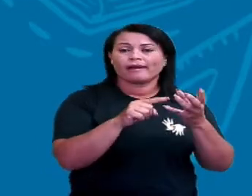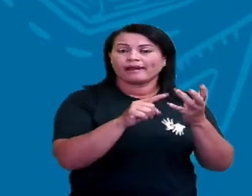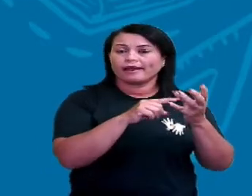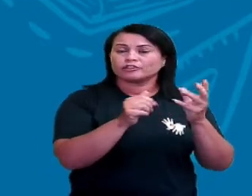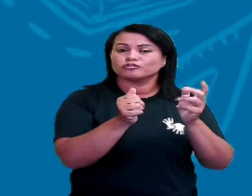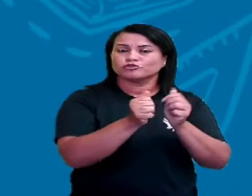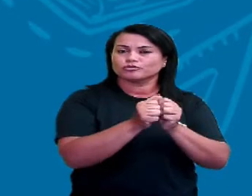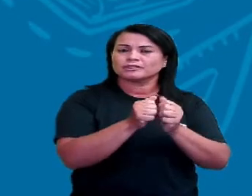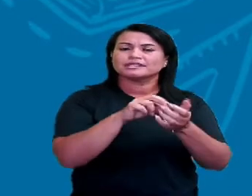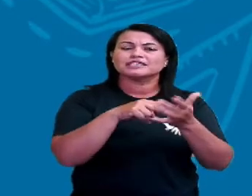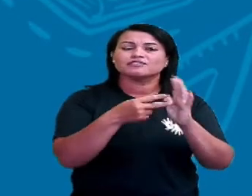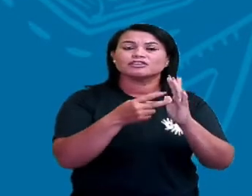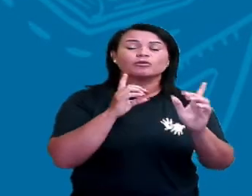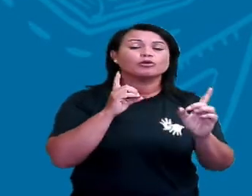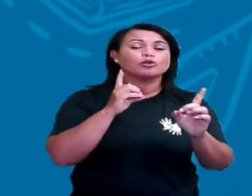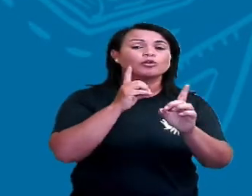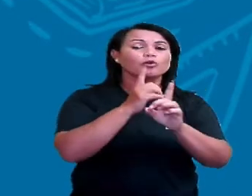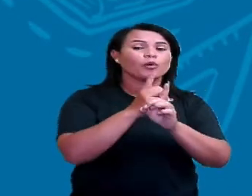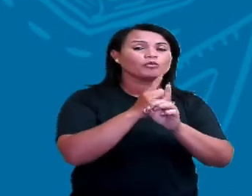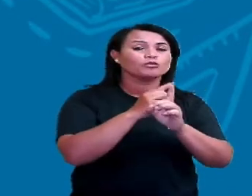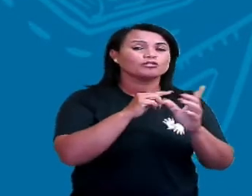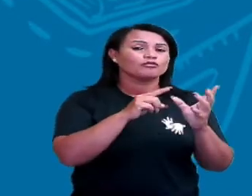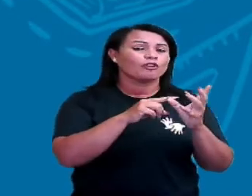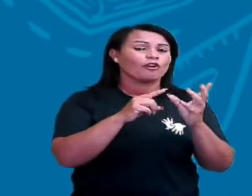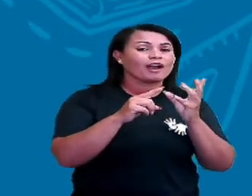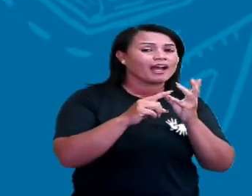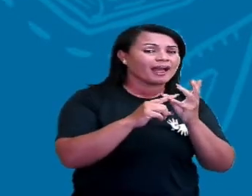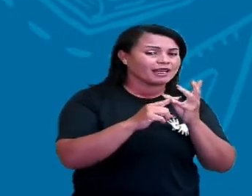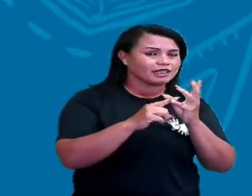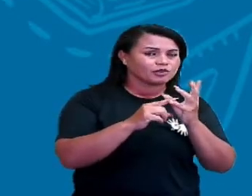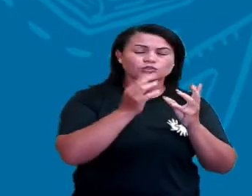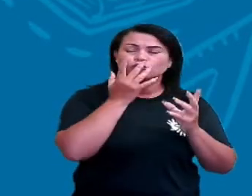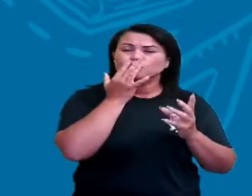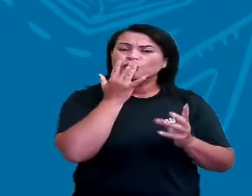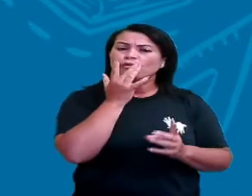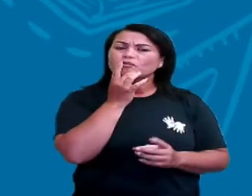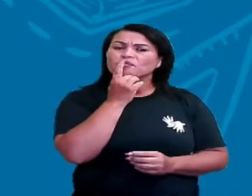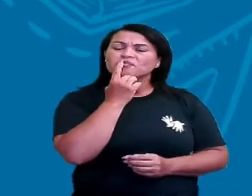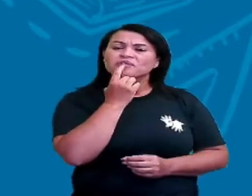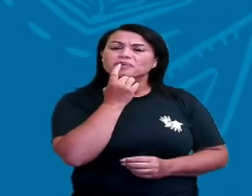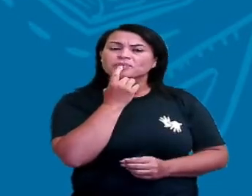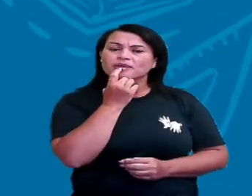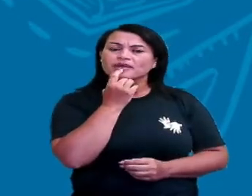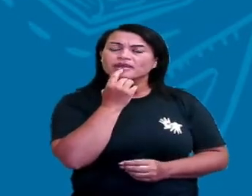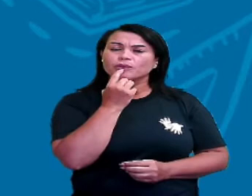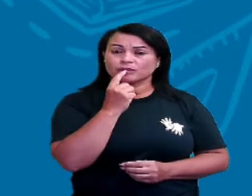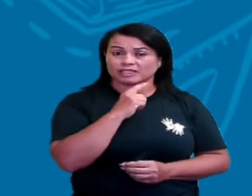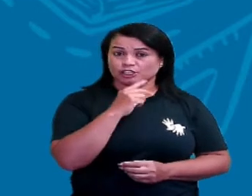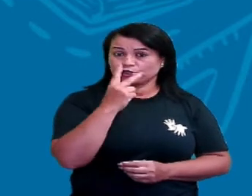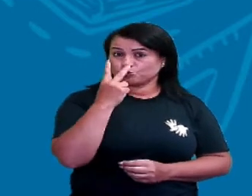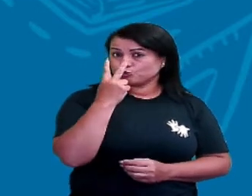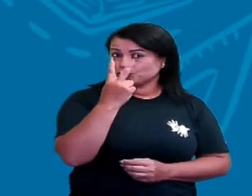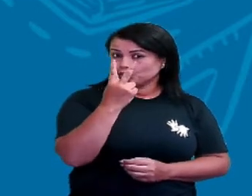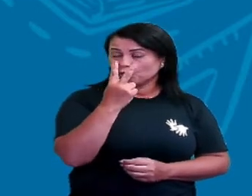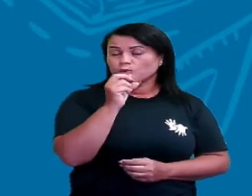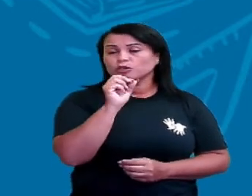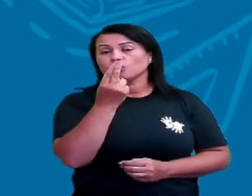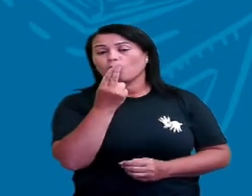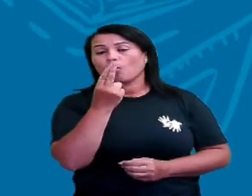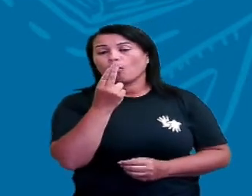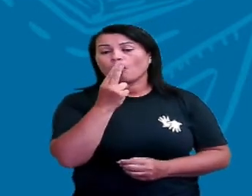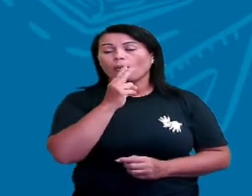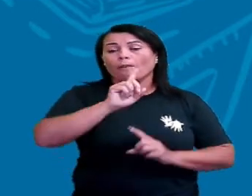vocálico, isso mesmo. E eu marquei para vocês aí de vermelho na tela, né, quando essas 2 vogaizinhas